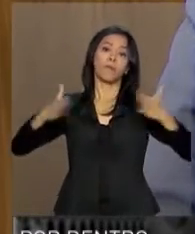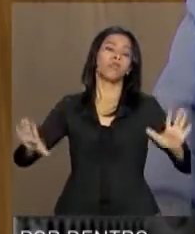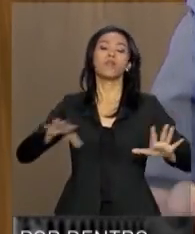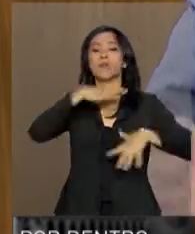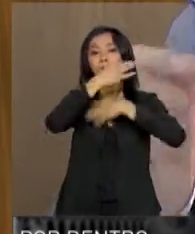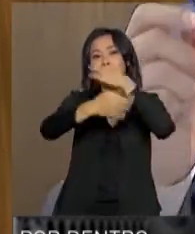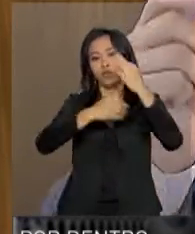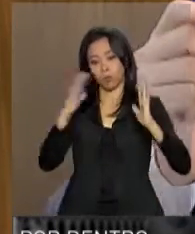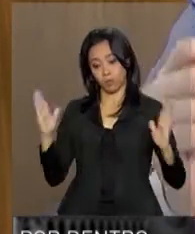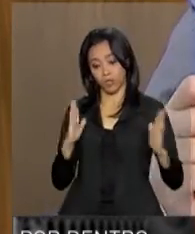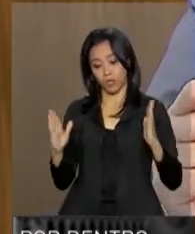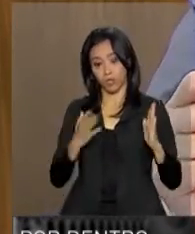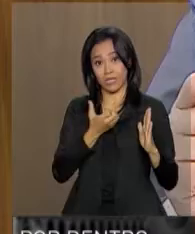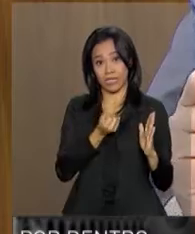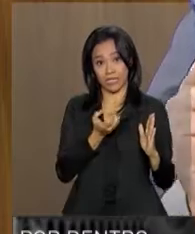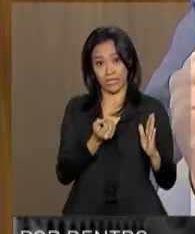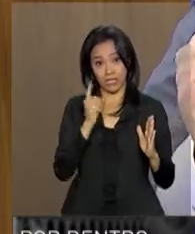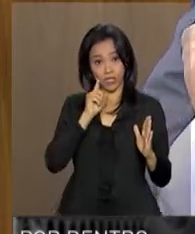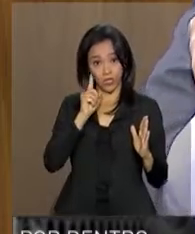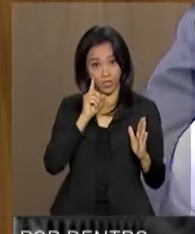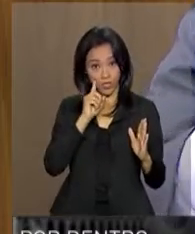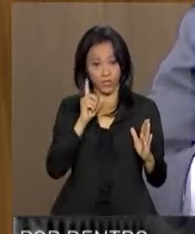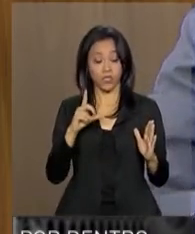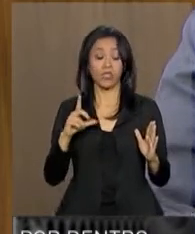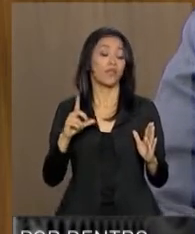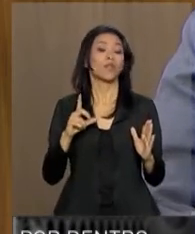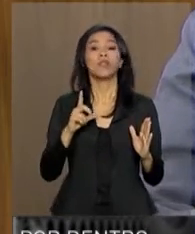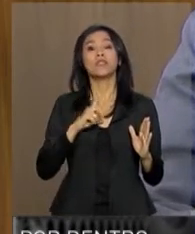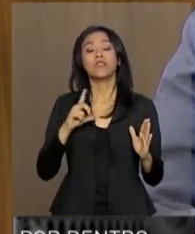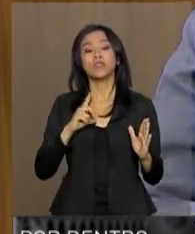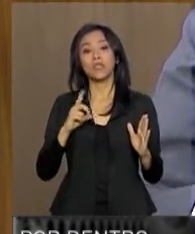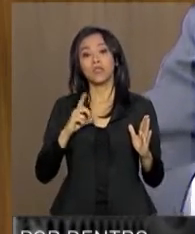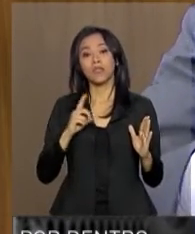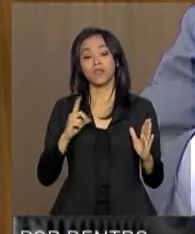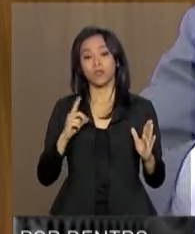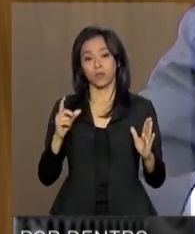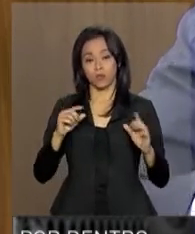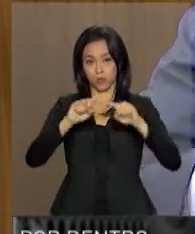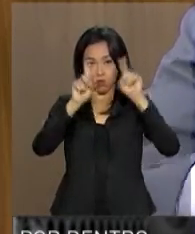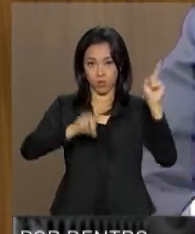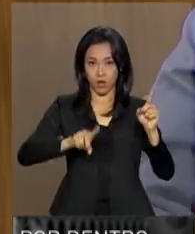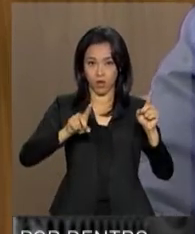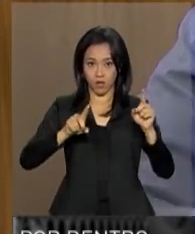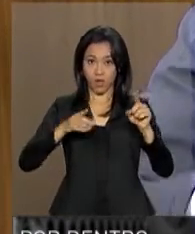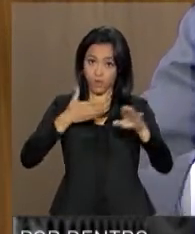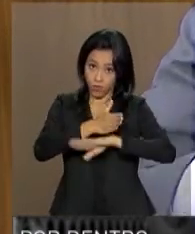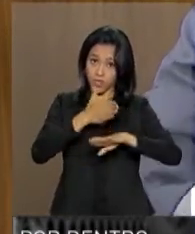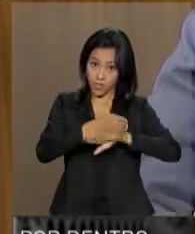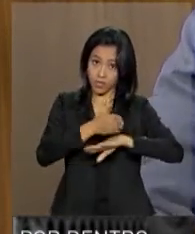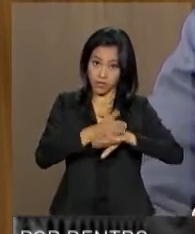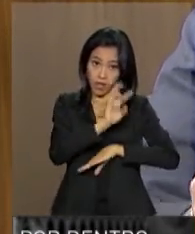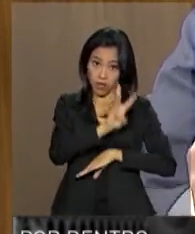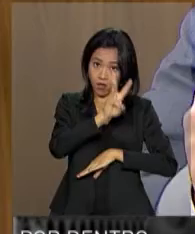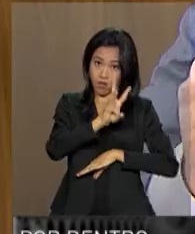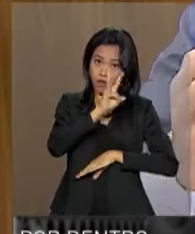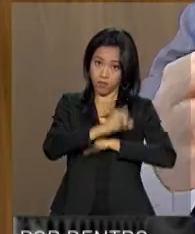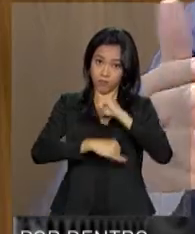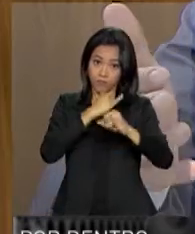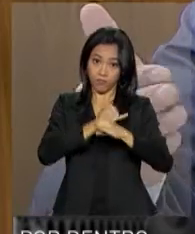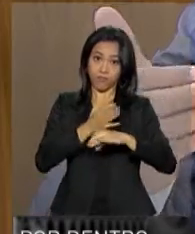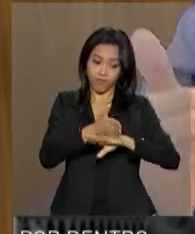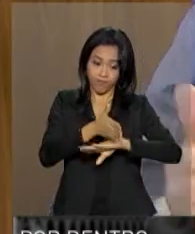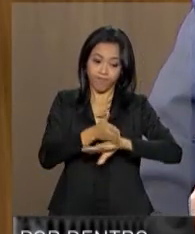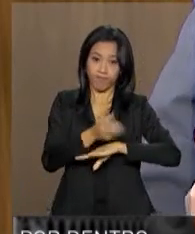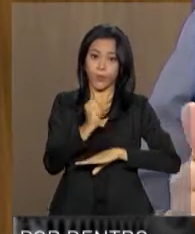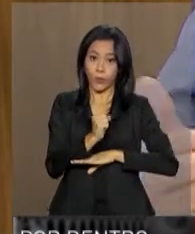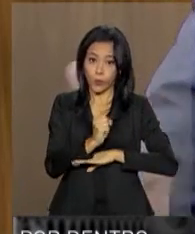é tem uma página no no planejamento em que as pessoas podem acessar podem contribuir é